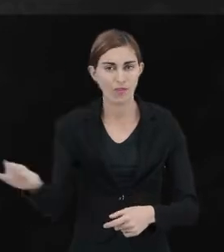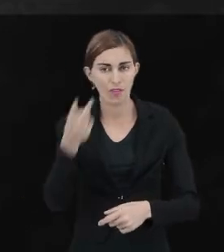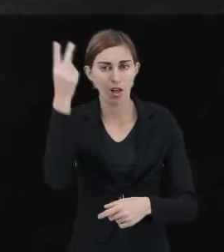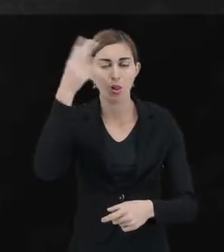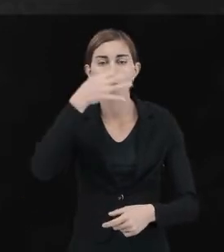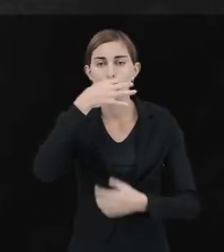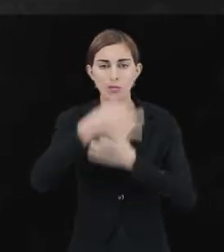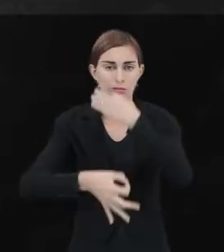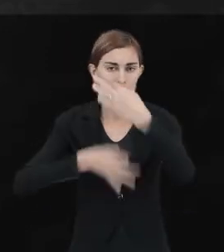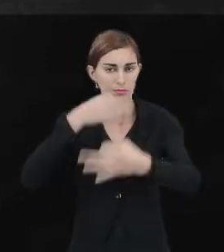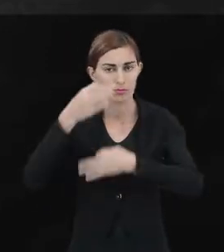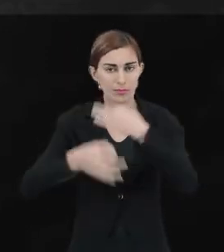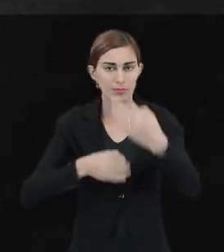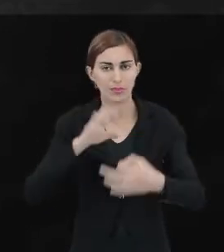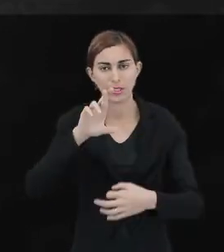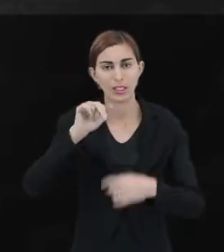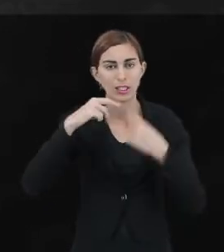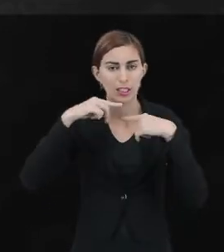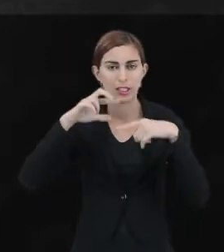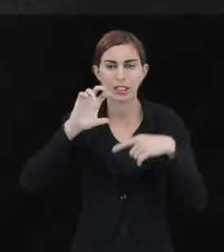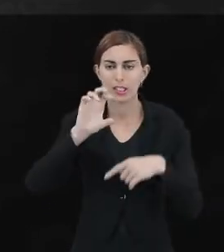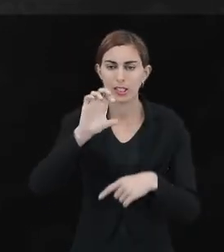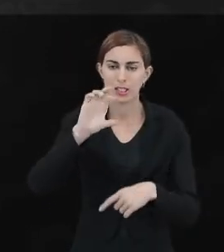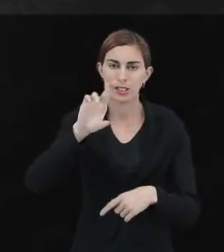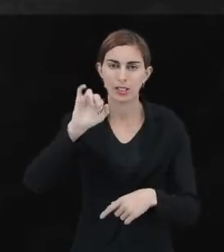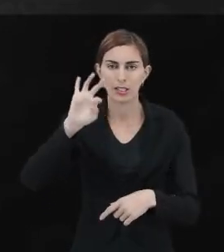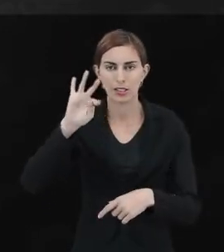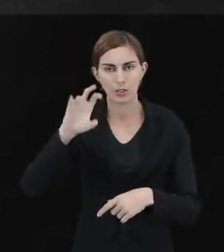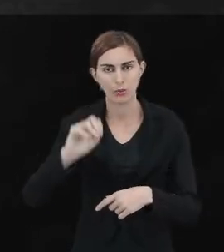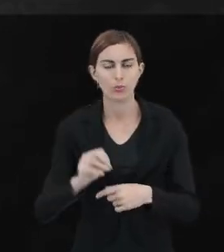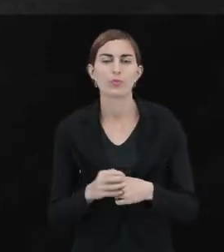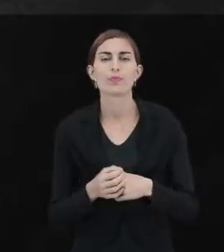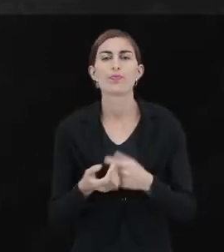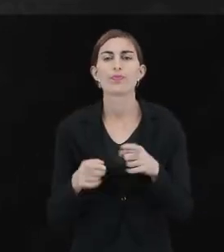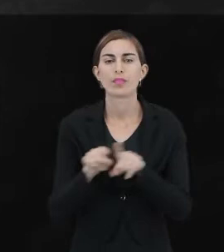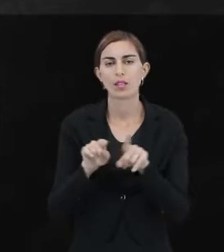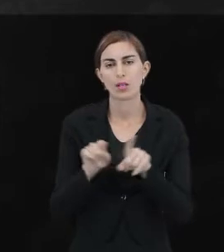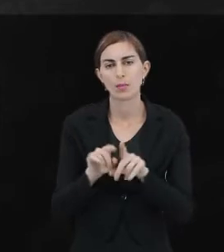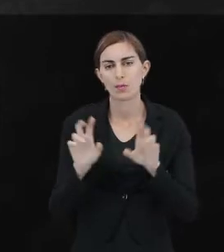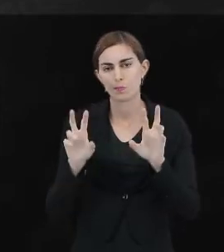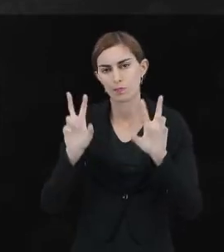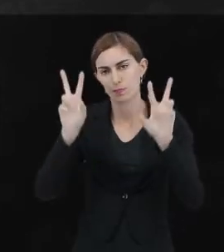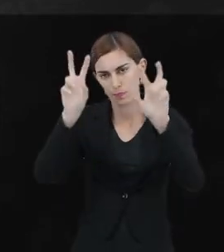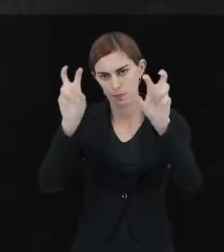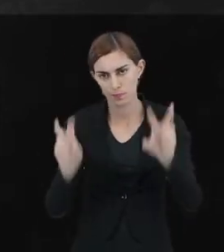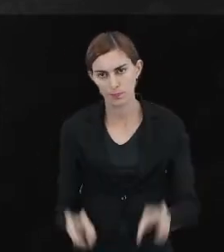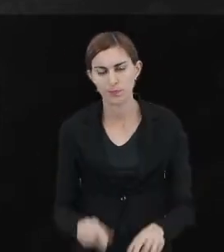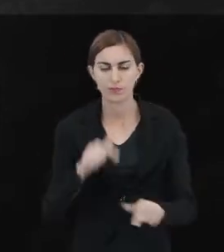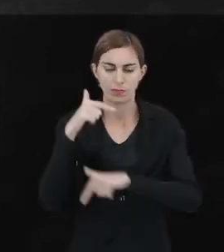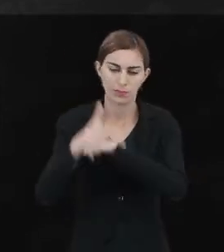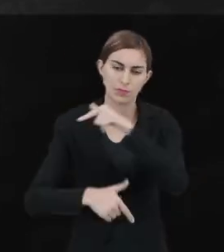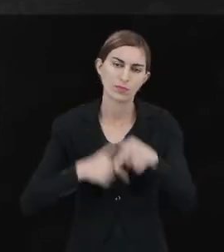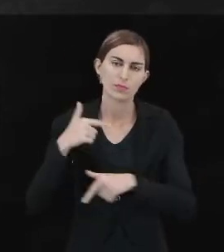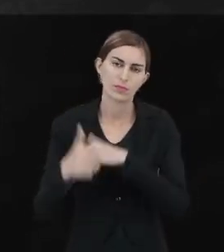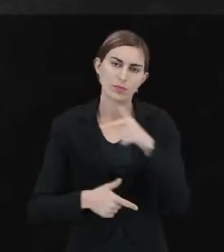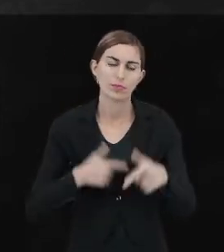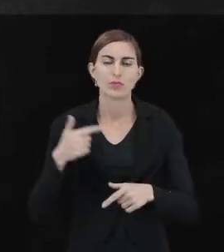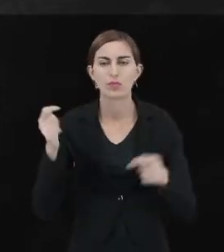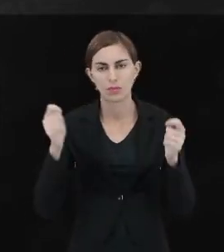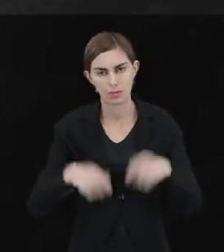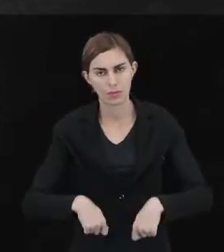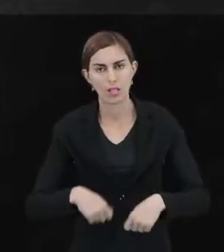de valor, que envolve a avaliação do sistema educacional, bem como os conteúdos trabalhados,